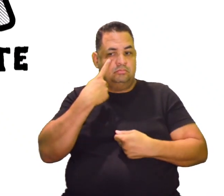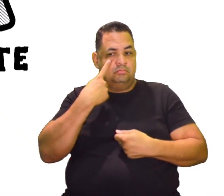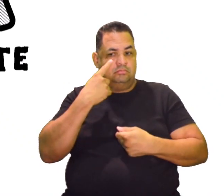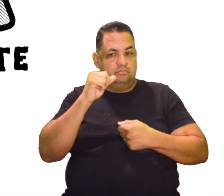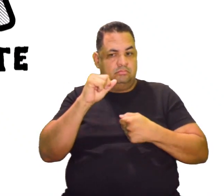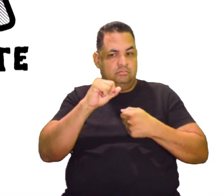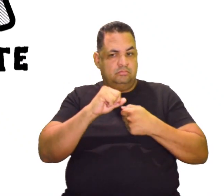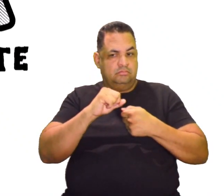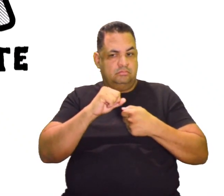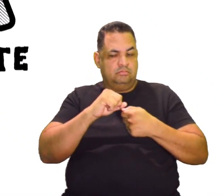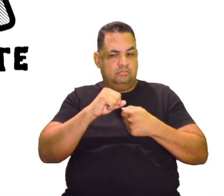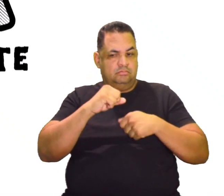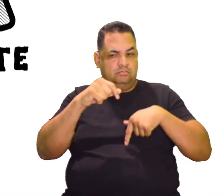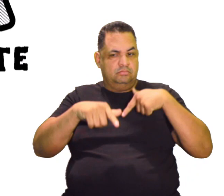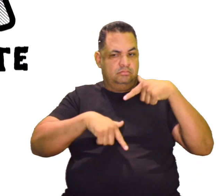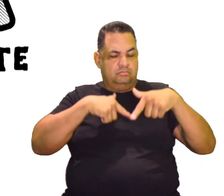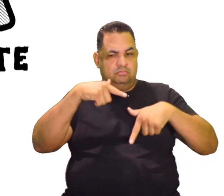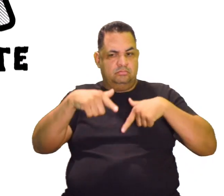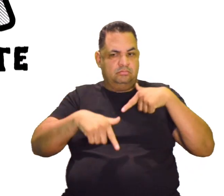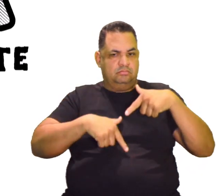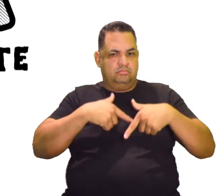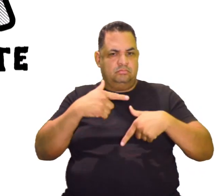aí, estudante, experienciar, né?